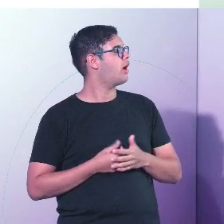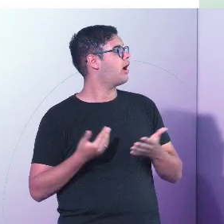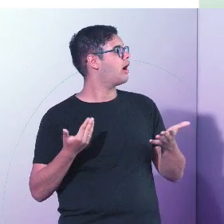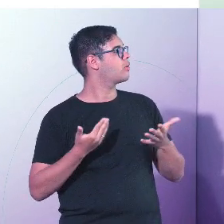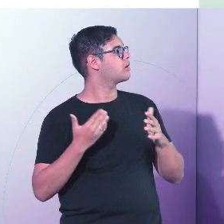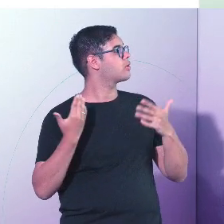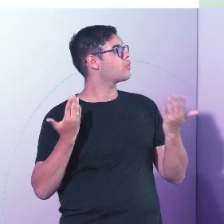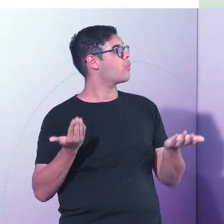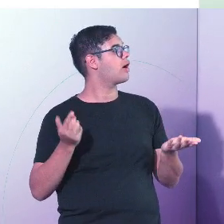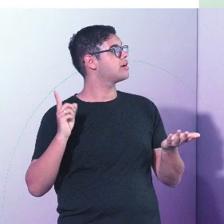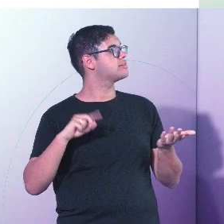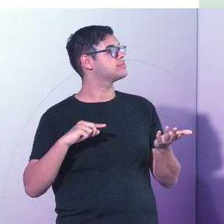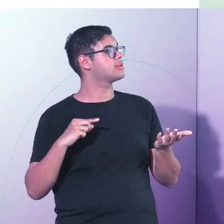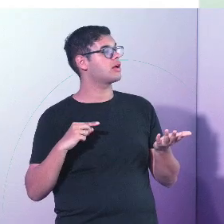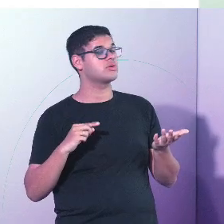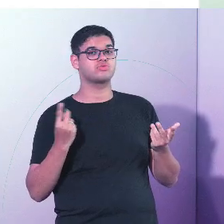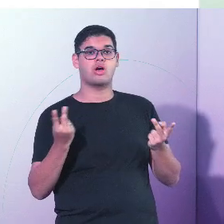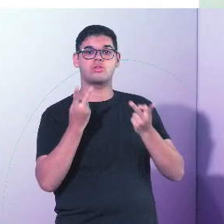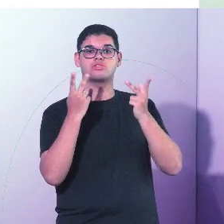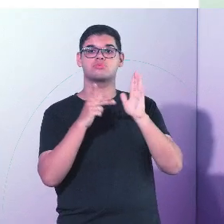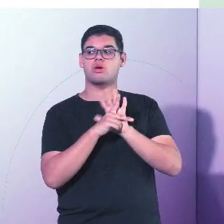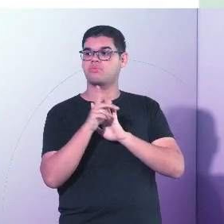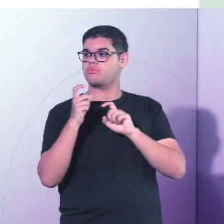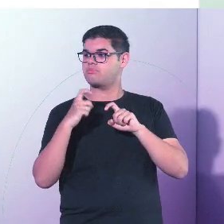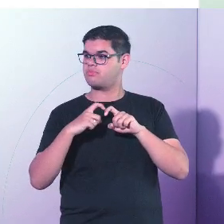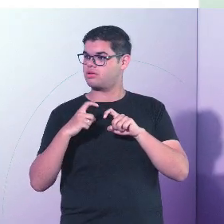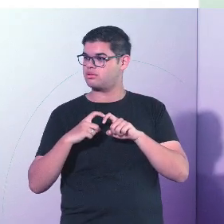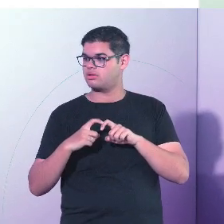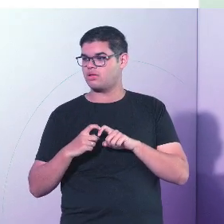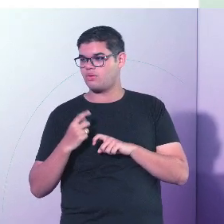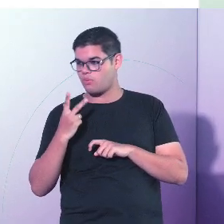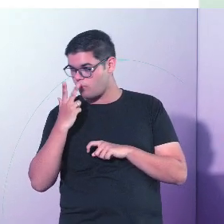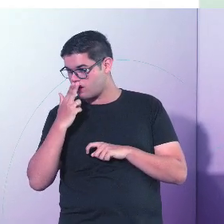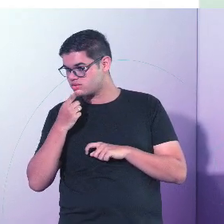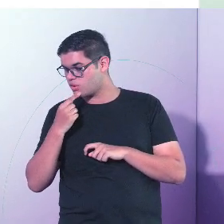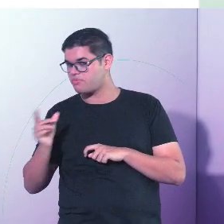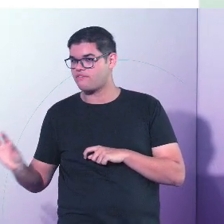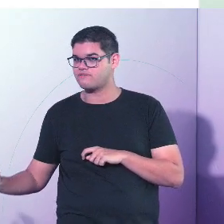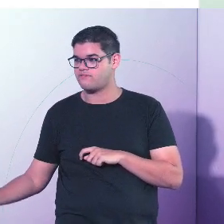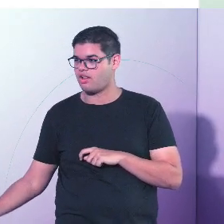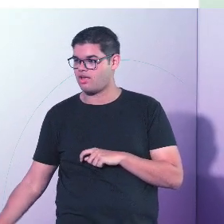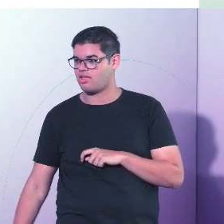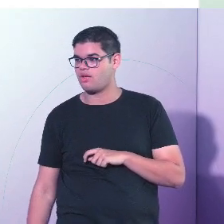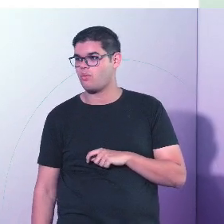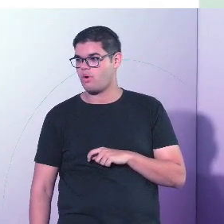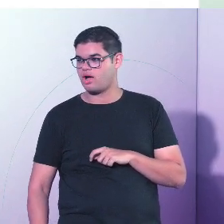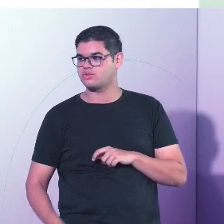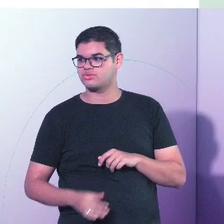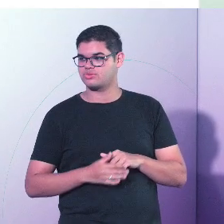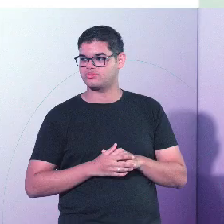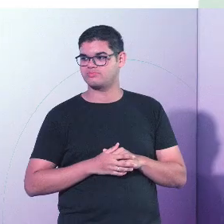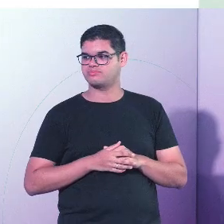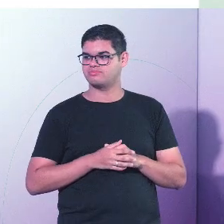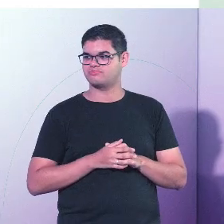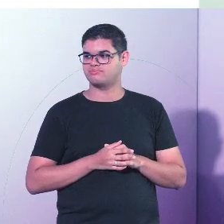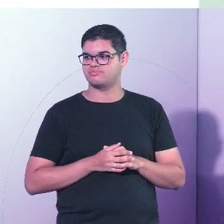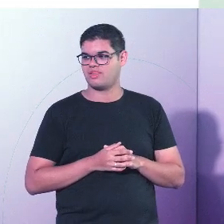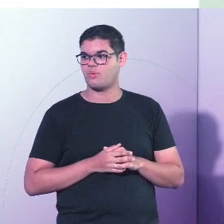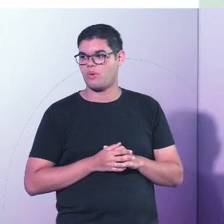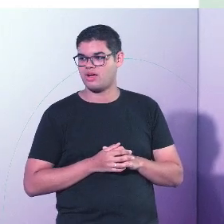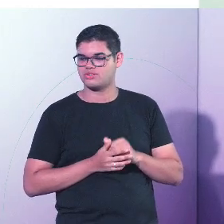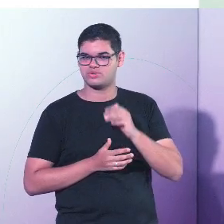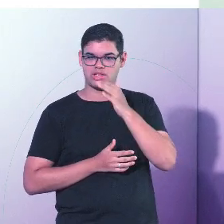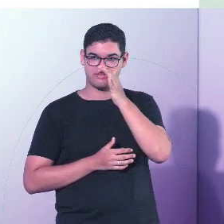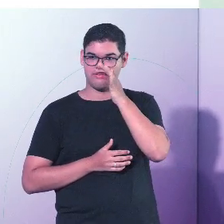valores numéricos que dimensionam essa eficácia e segurança? Esse é um ponto para mim que é extremamente importante. E aí, os